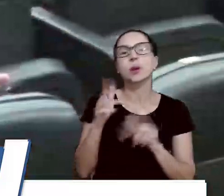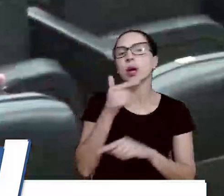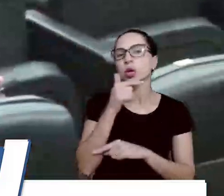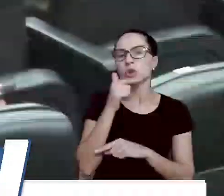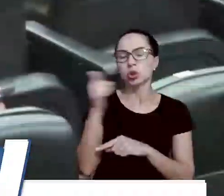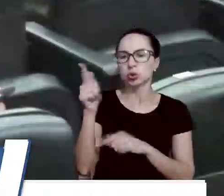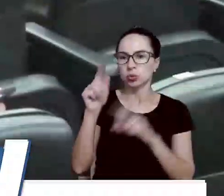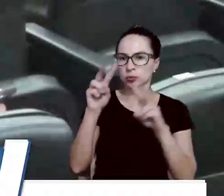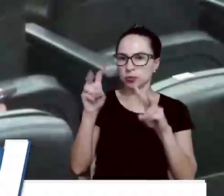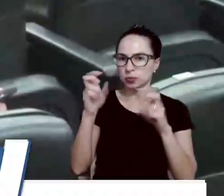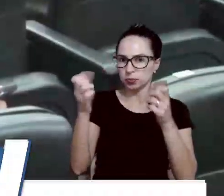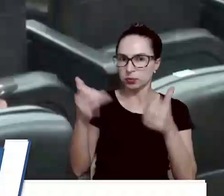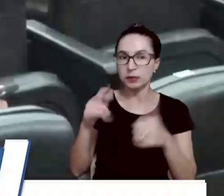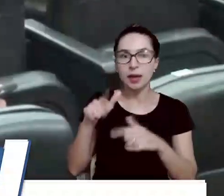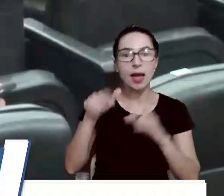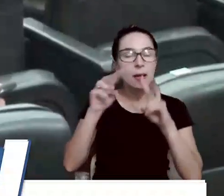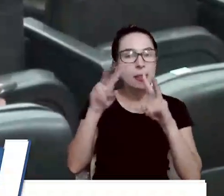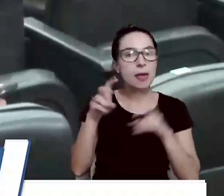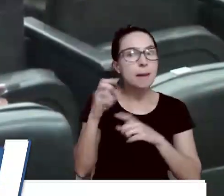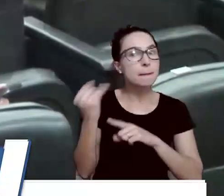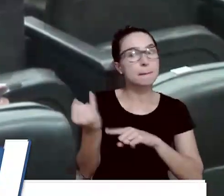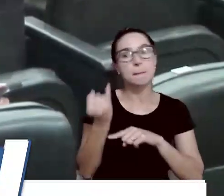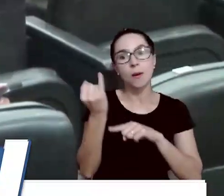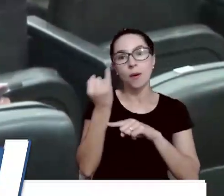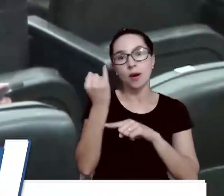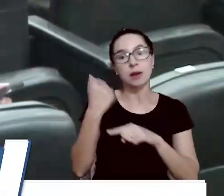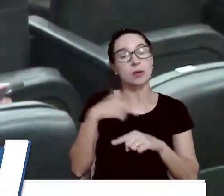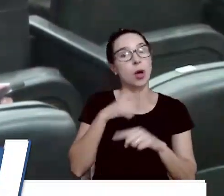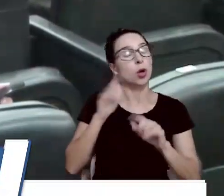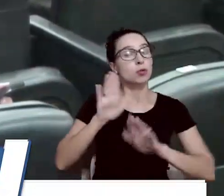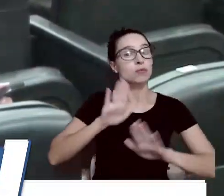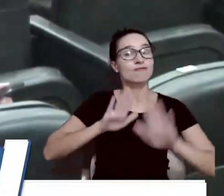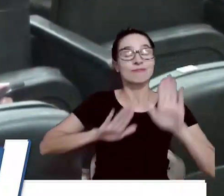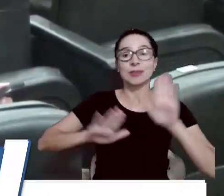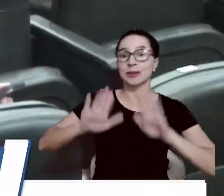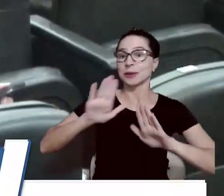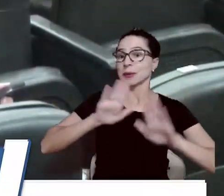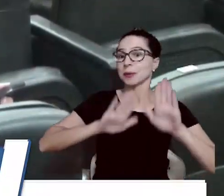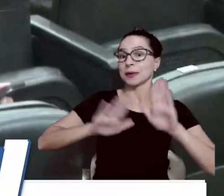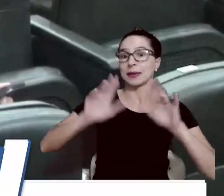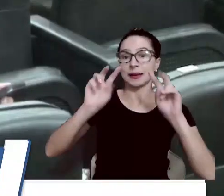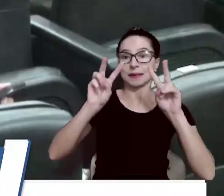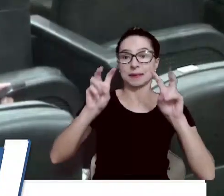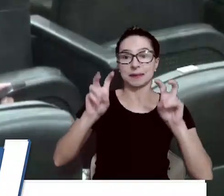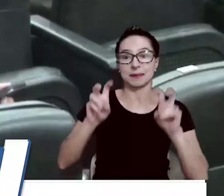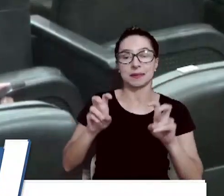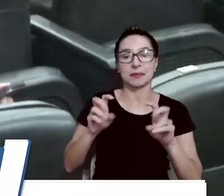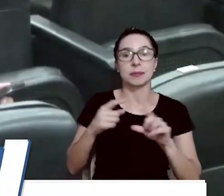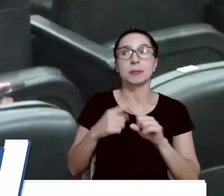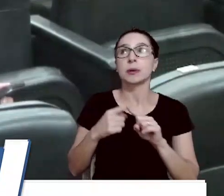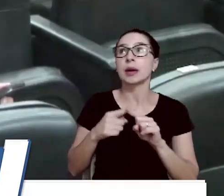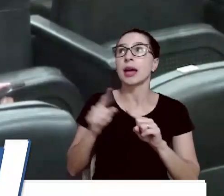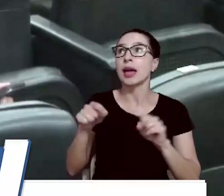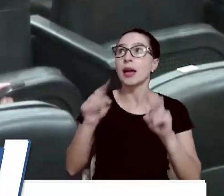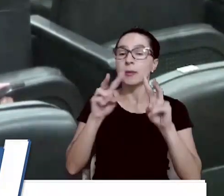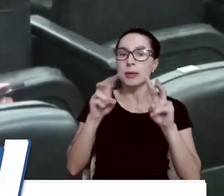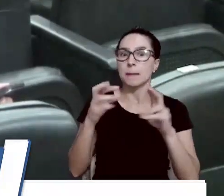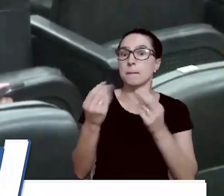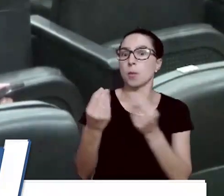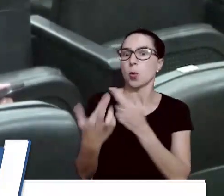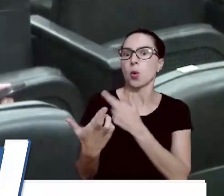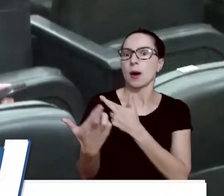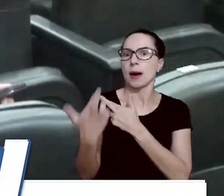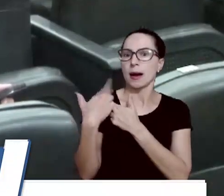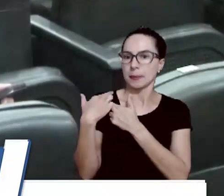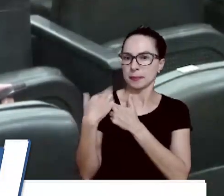super importante, mas nós precisamos tomar muito cuidado nessas questões. É uma questão de muita responsabilidade nossa